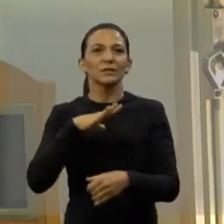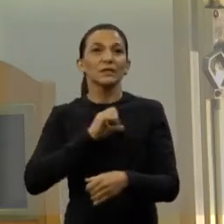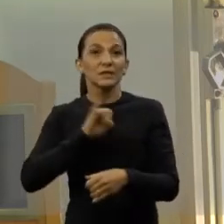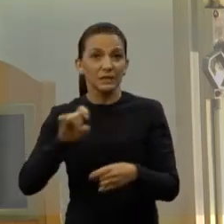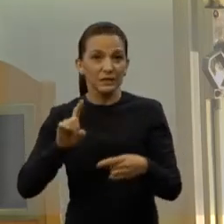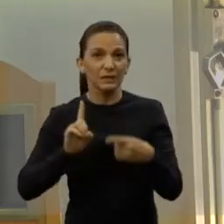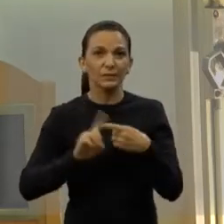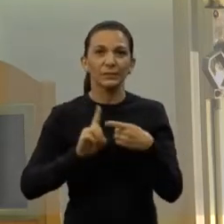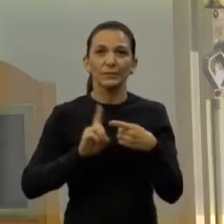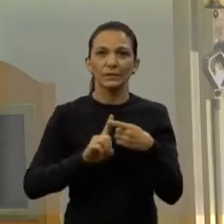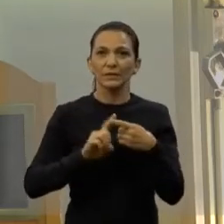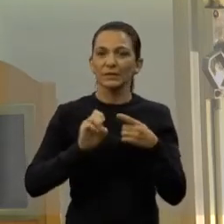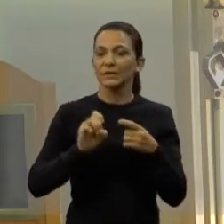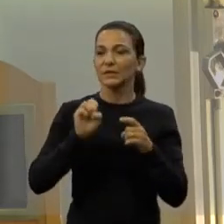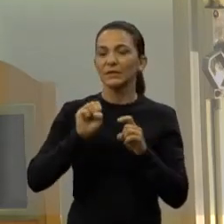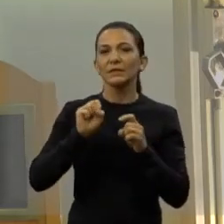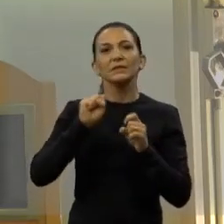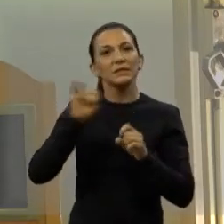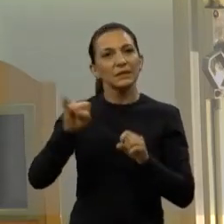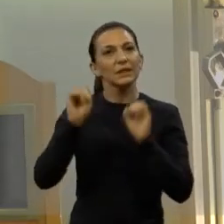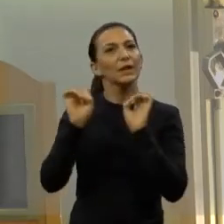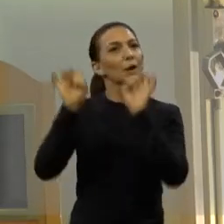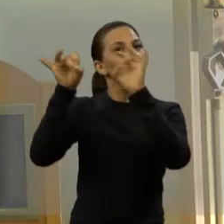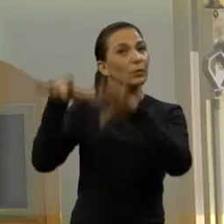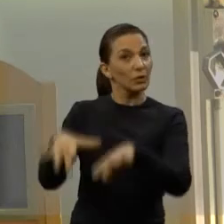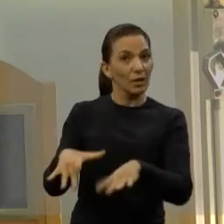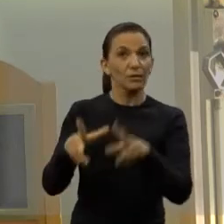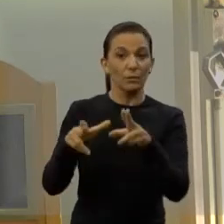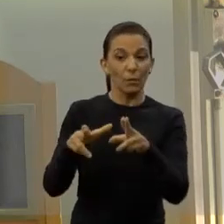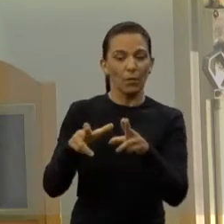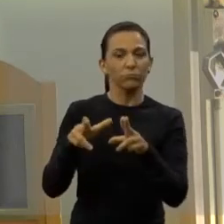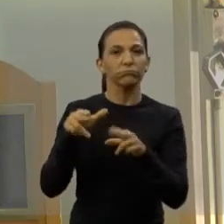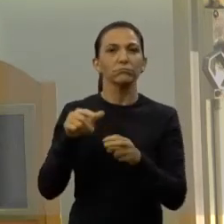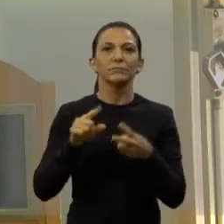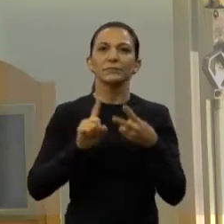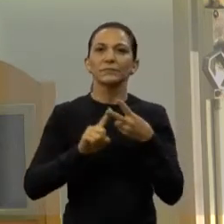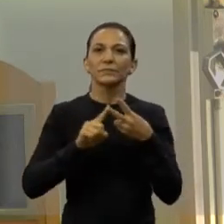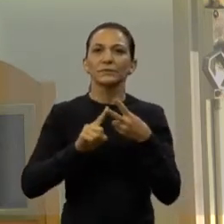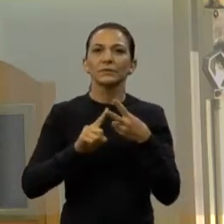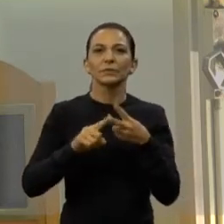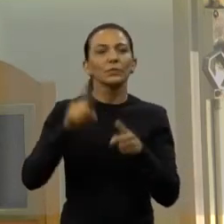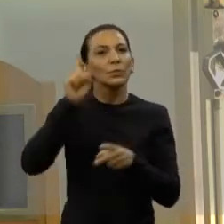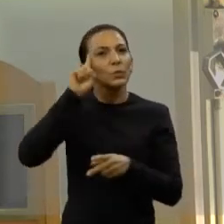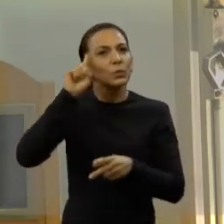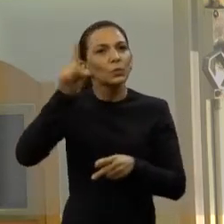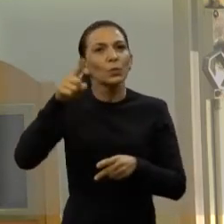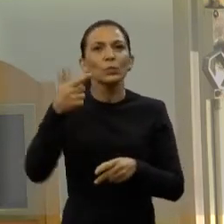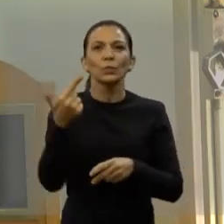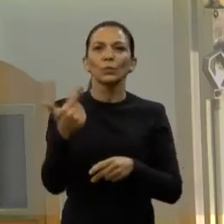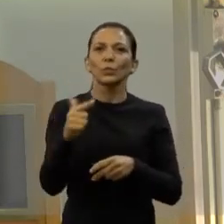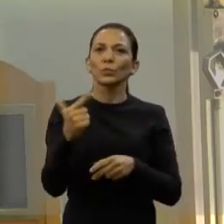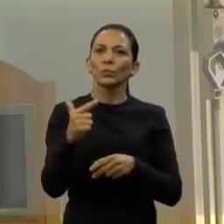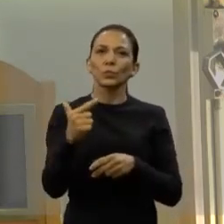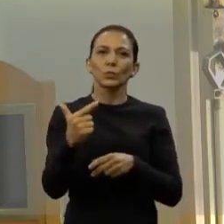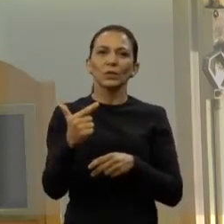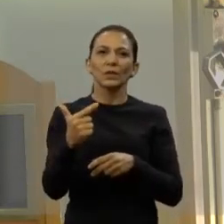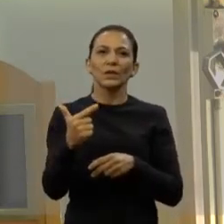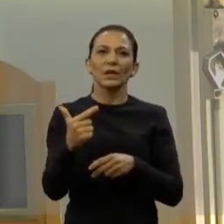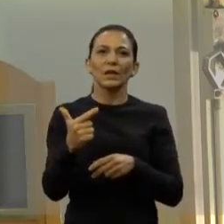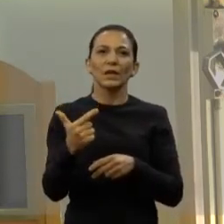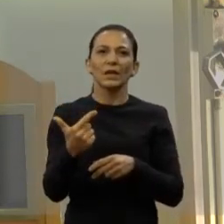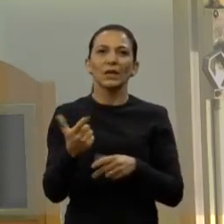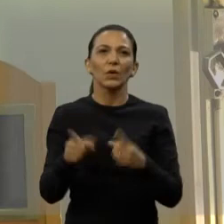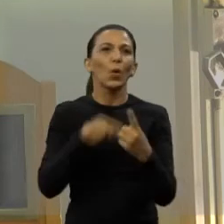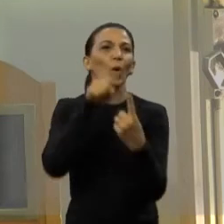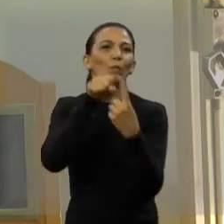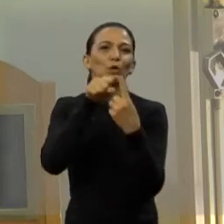O imóvel encontra-se abandonado, é o que está acontecendo. O proprietário não tiver mais intenção de conservar em seu